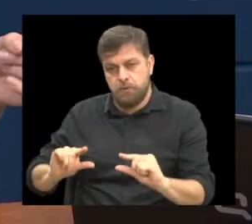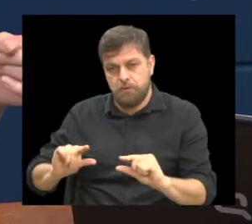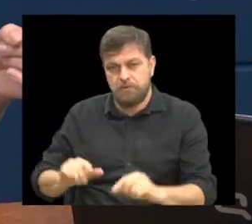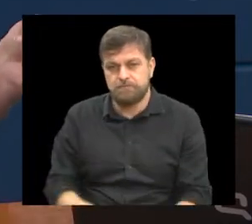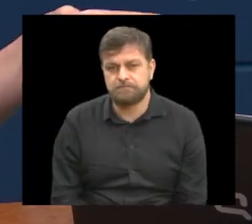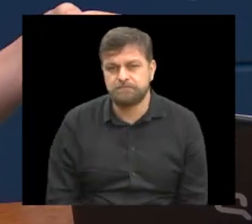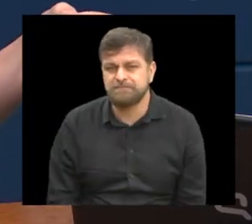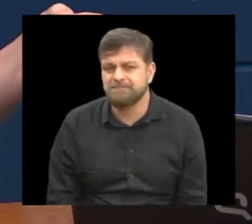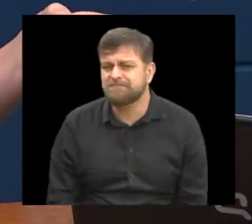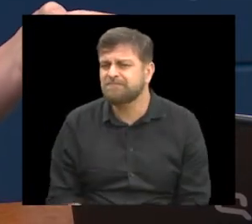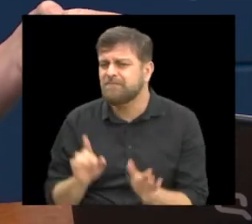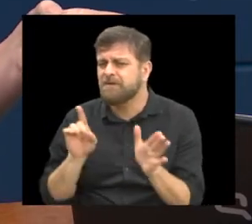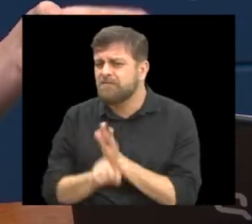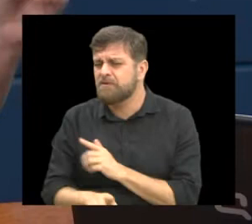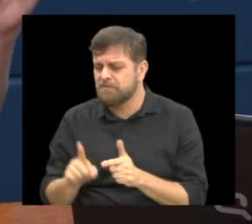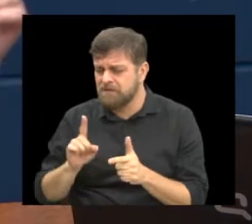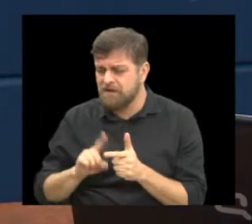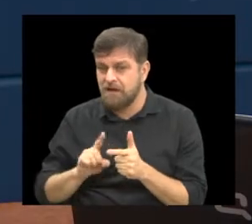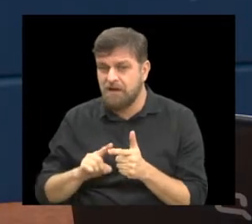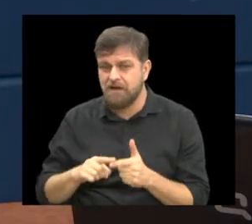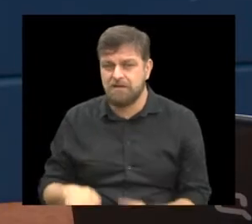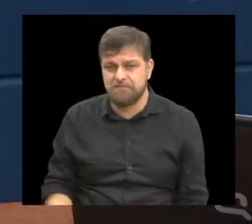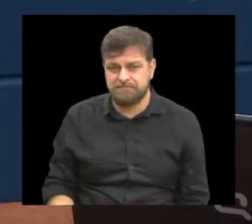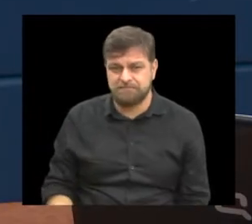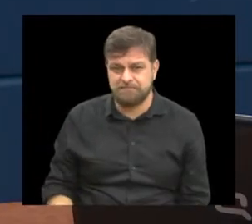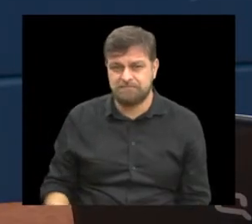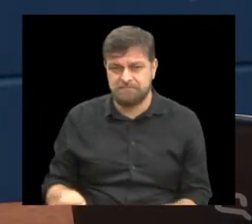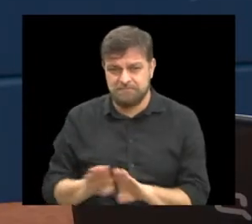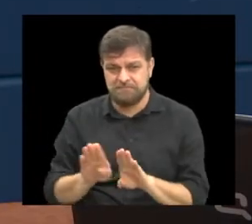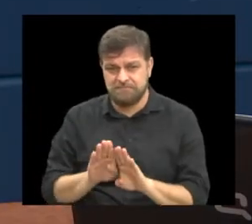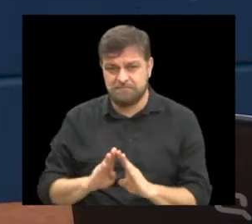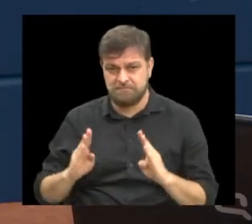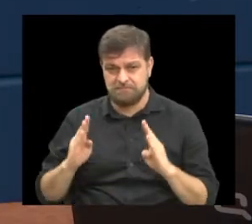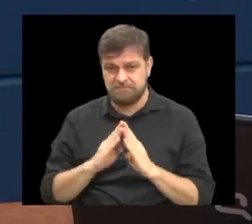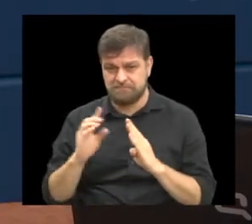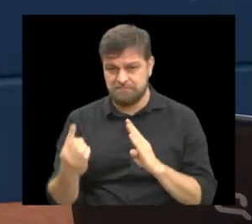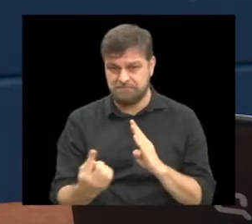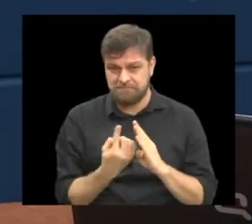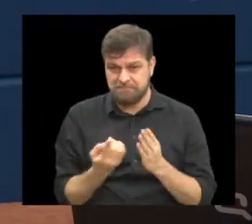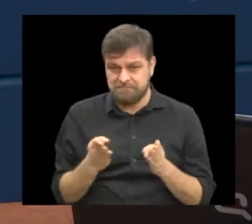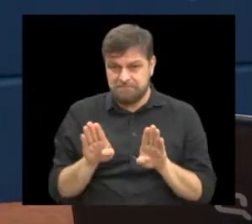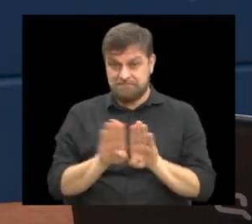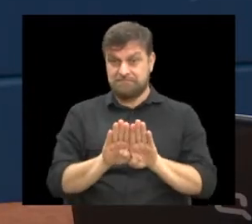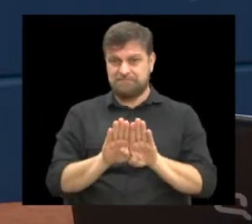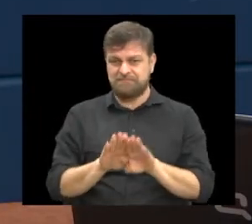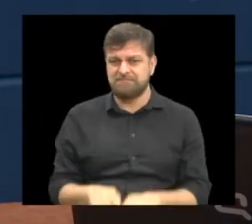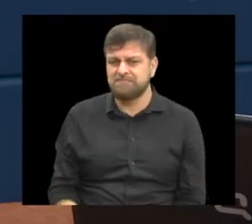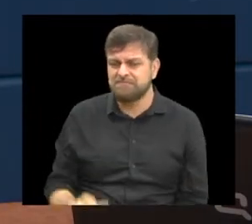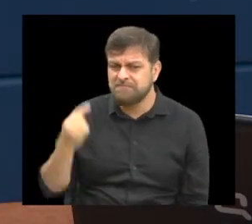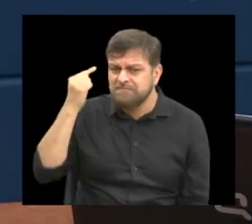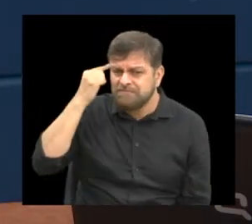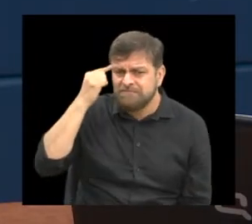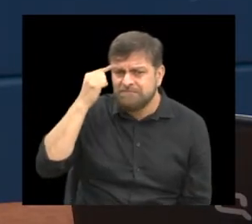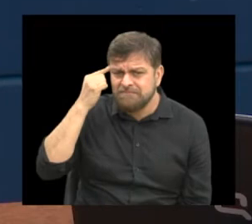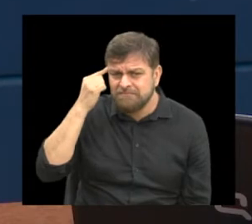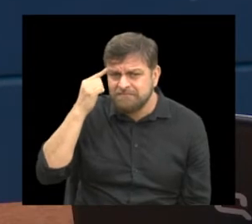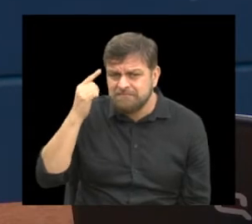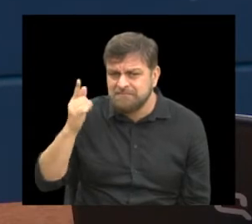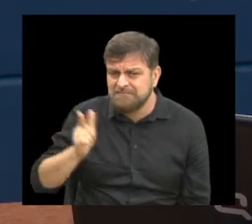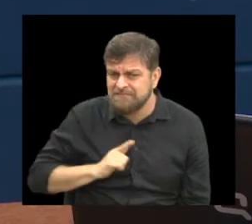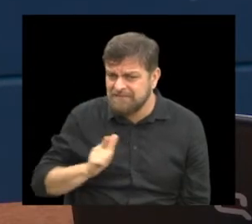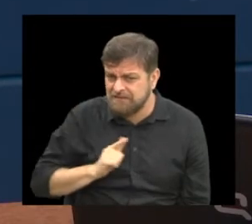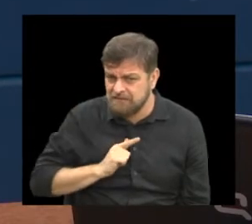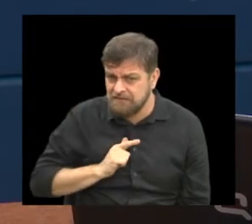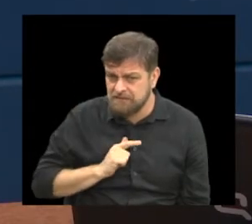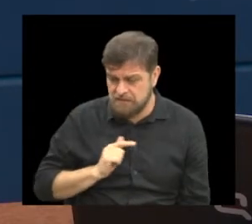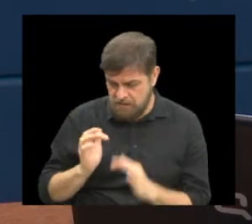Qual é a segunda pergunta? Sobre a reclusão. A reclusão. Nossa, eu regalei até os olhos quando você falou isso, porque eu pensei assim, nossa, será que ainda existe? O